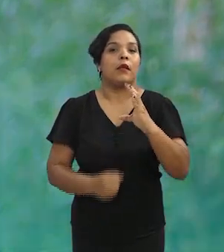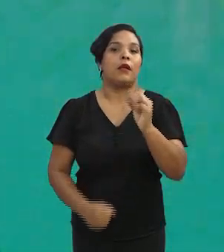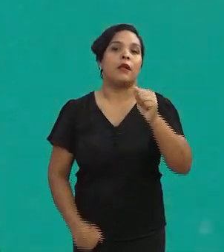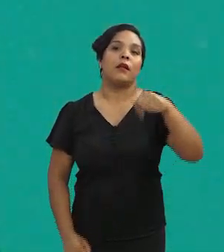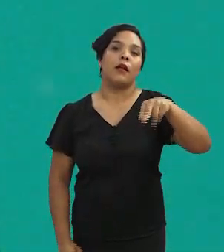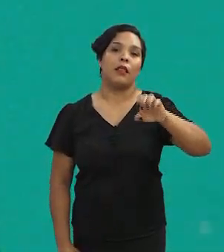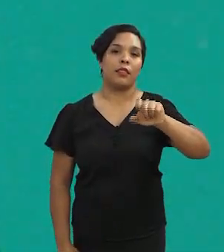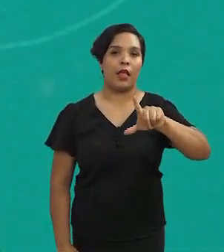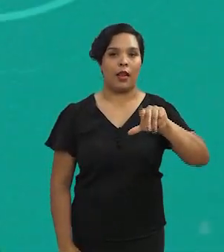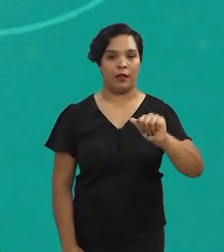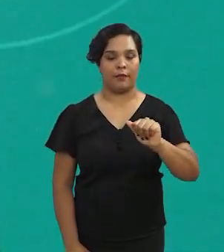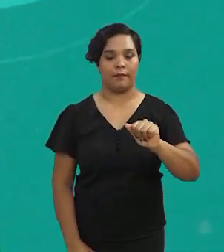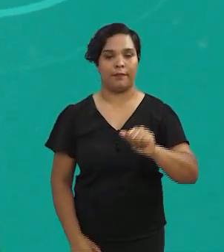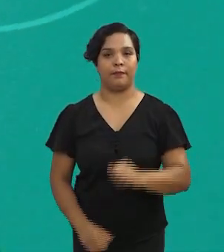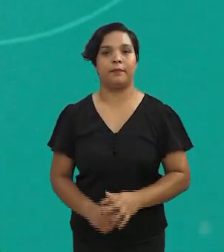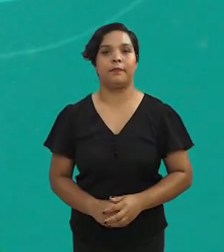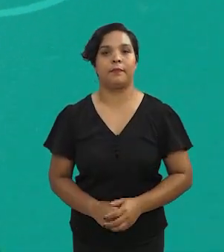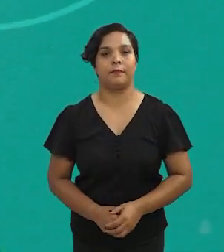canela.